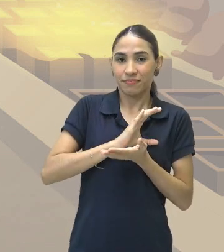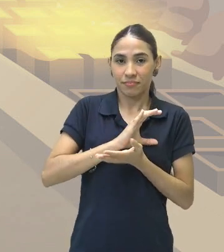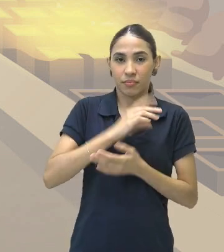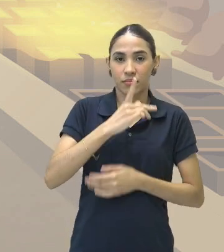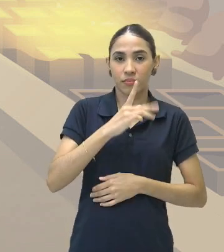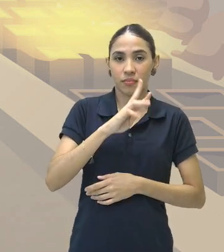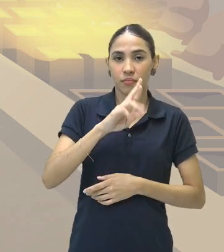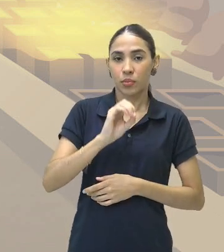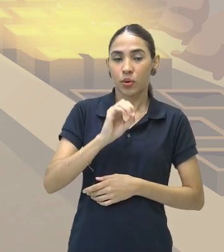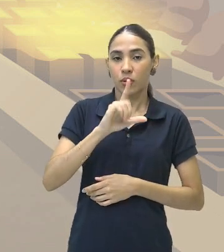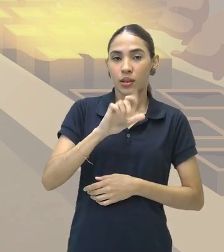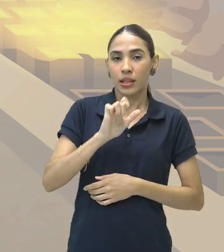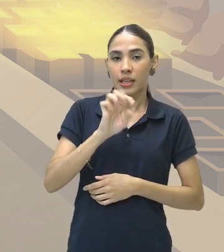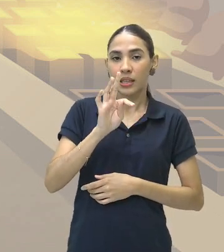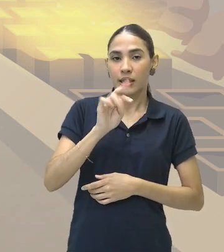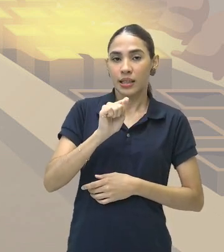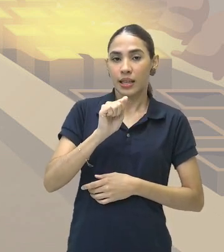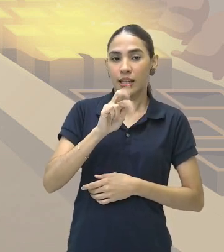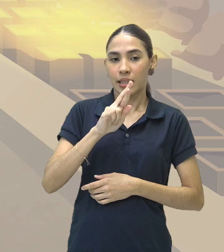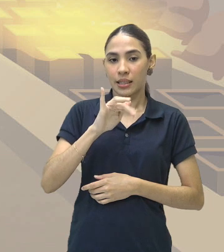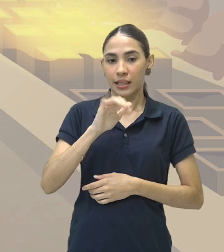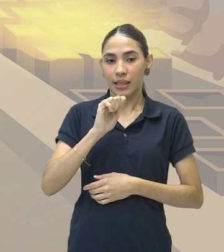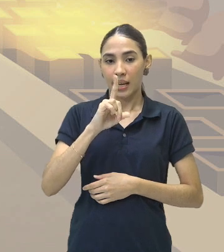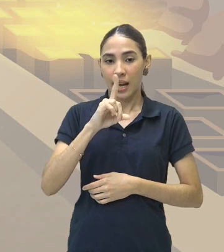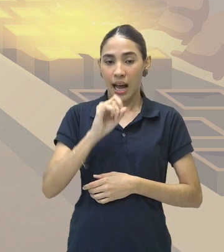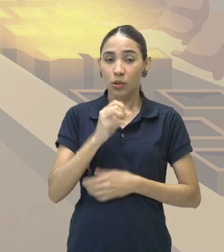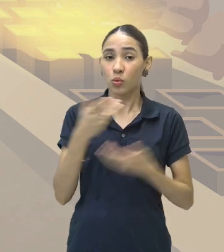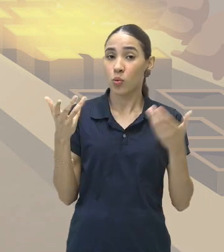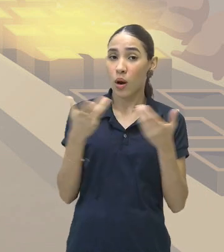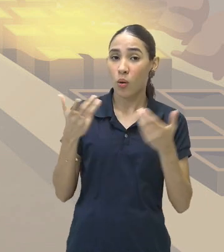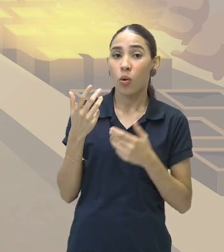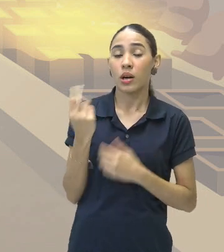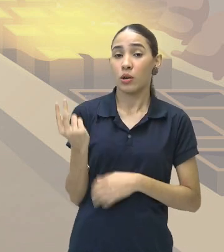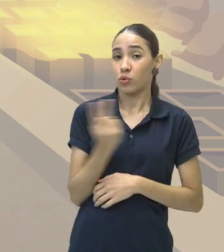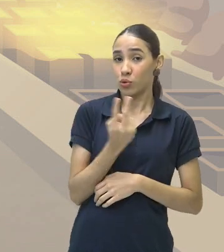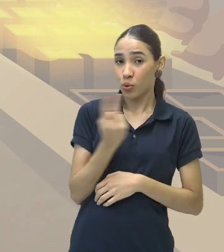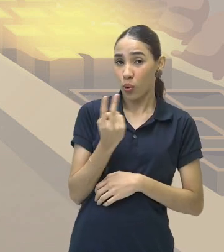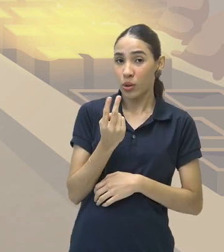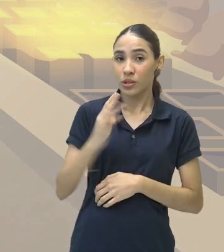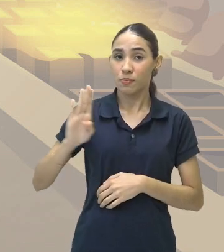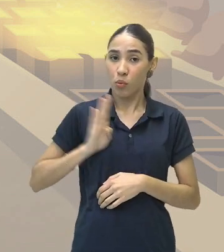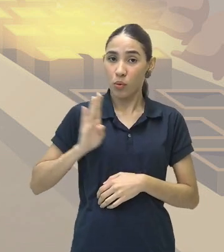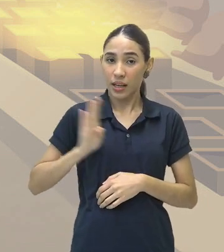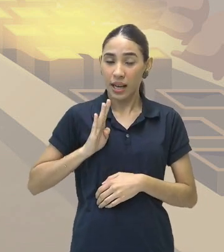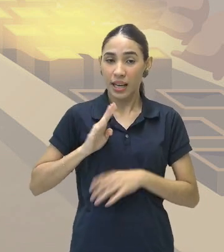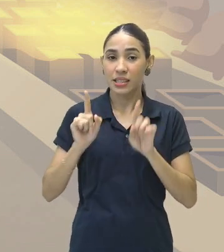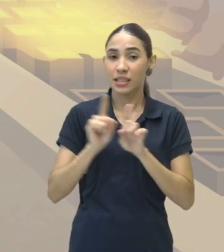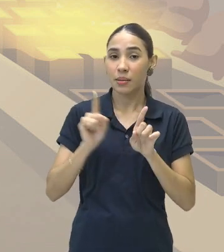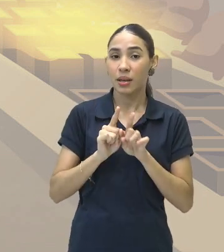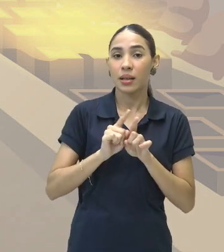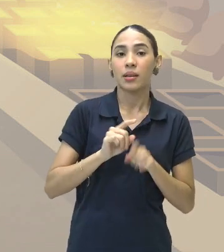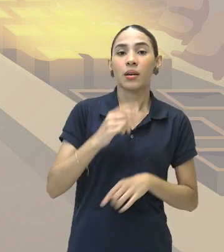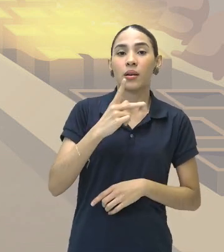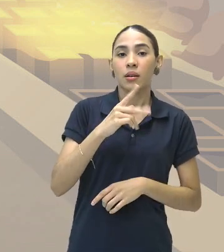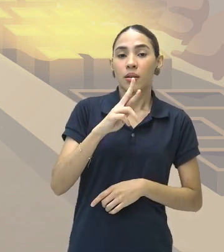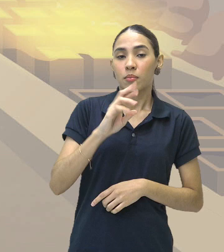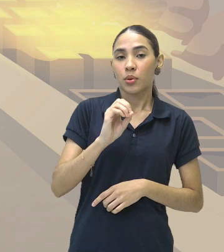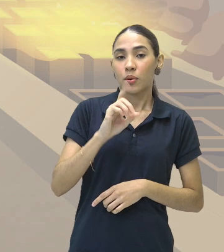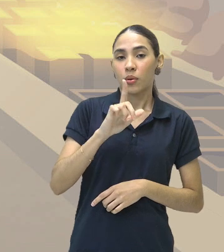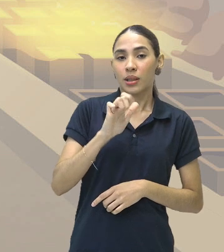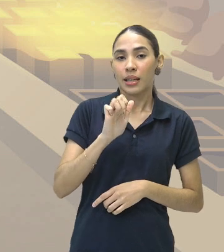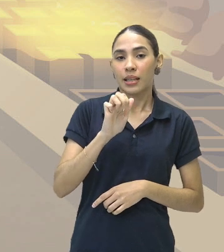proletariado. Agora, nós estamos aqui, diante do operário, do proletariado. Quem são esses?